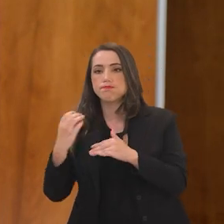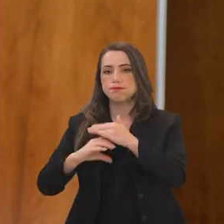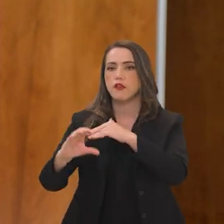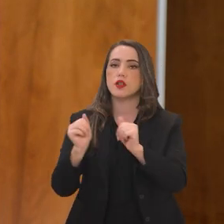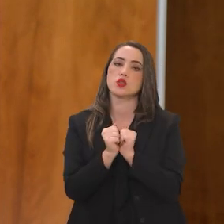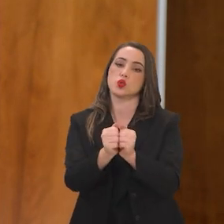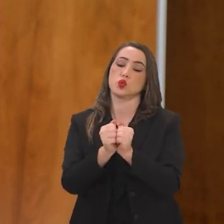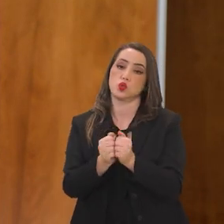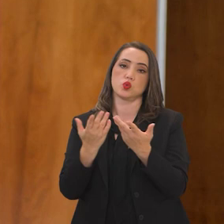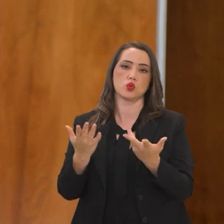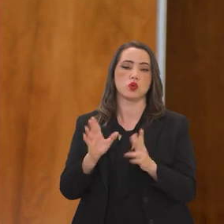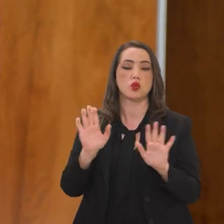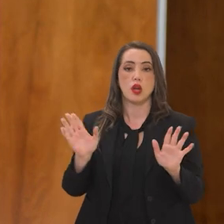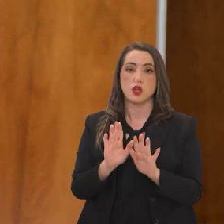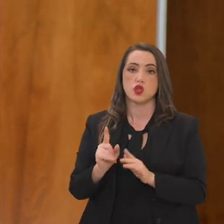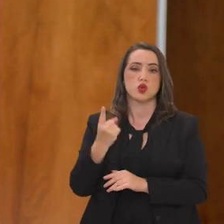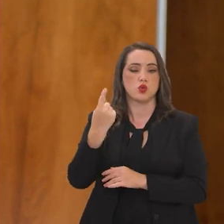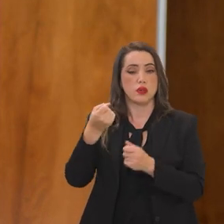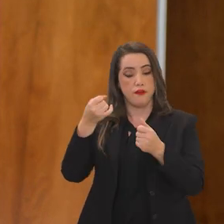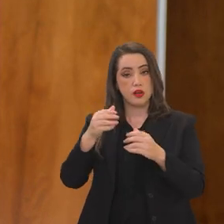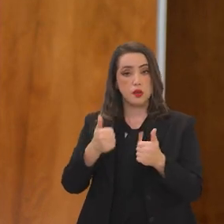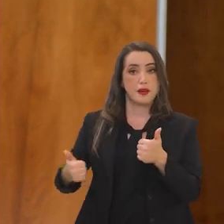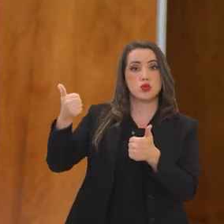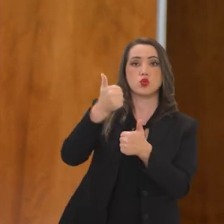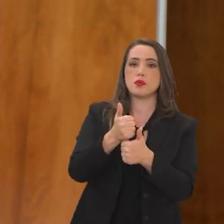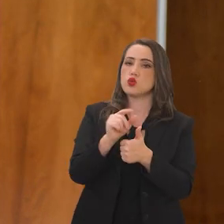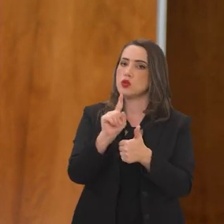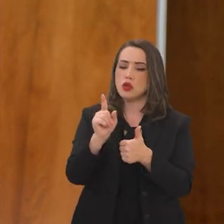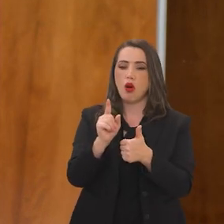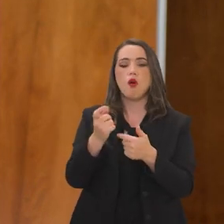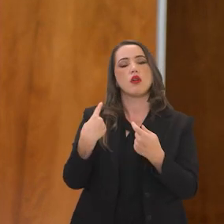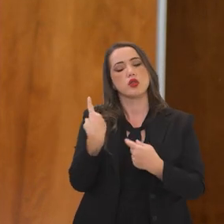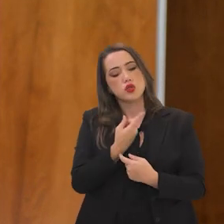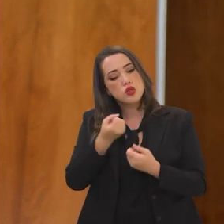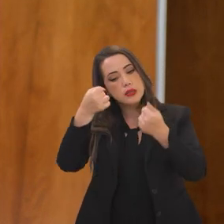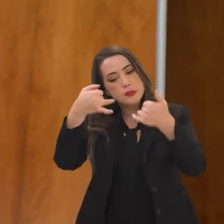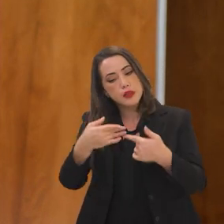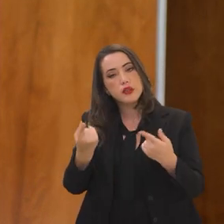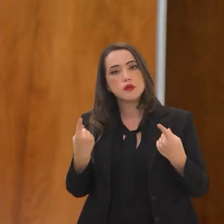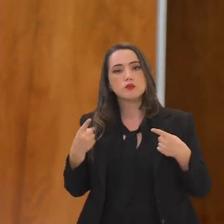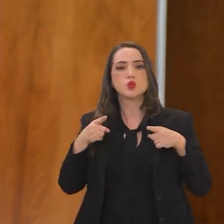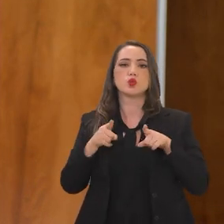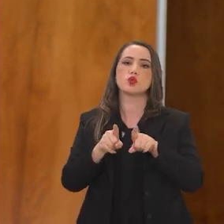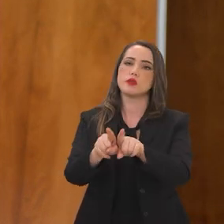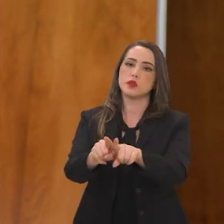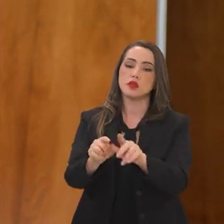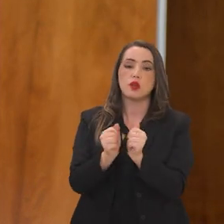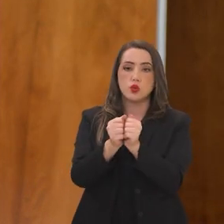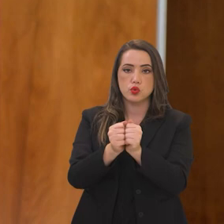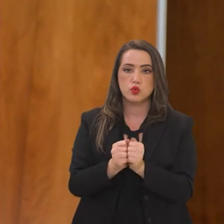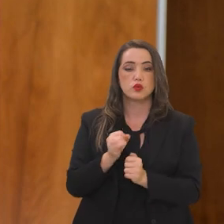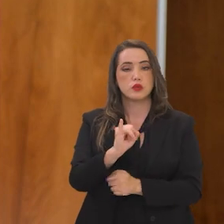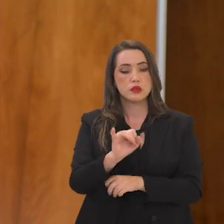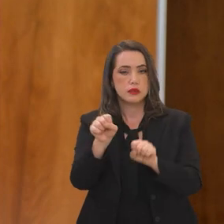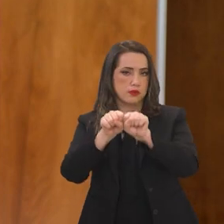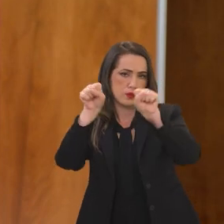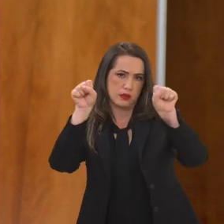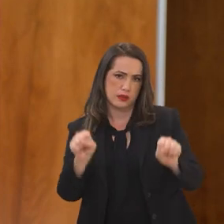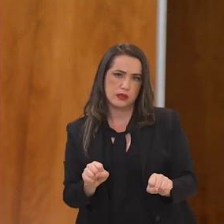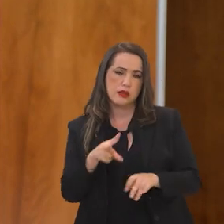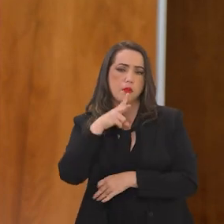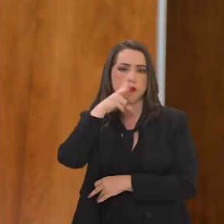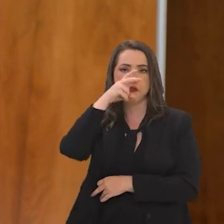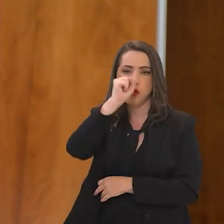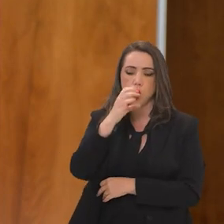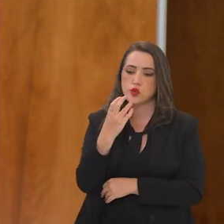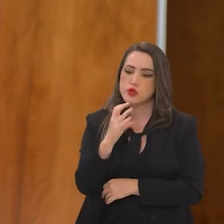gente está falando no Brasil não é uma coisa insubstituição a outra é que As Duas Faces elas se complementam se você tiver um sistema um